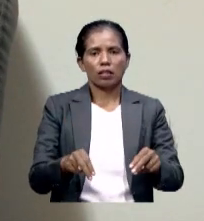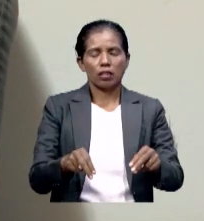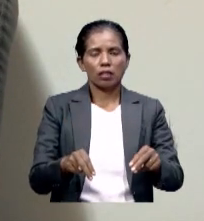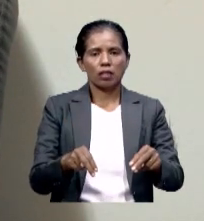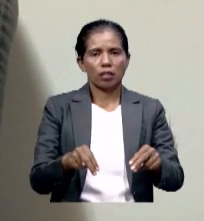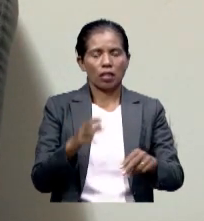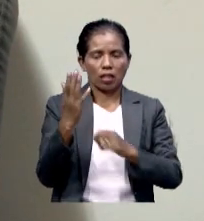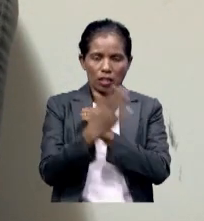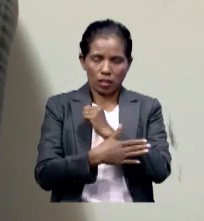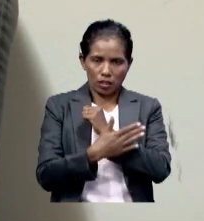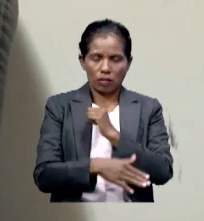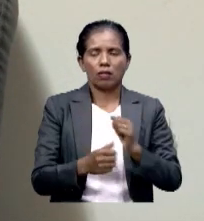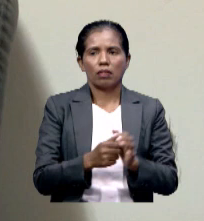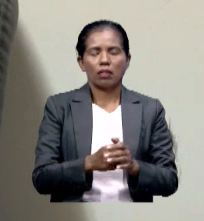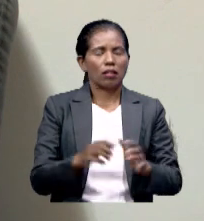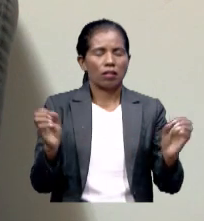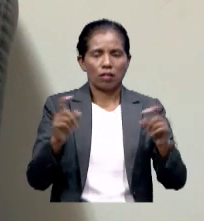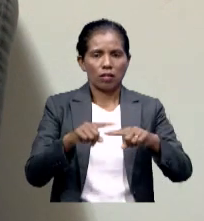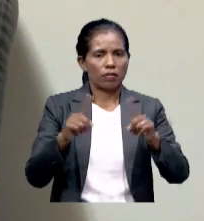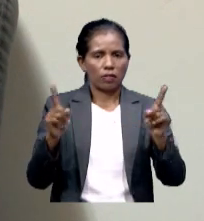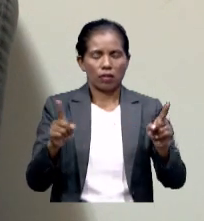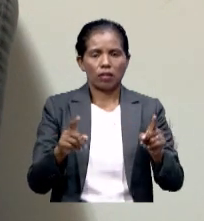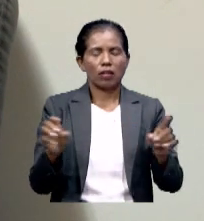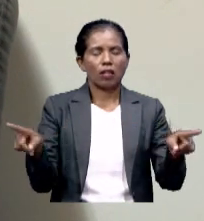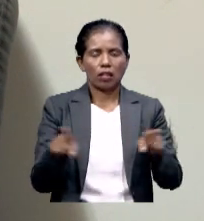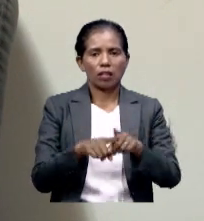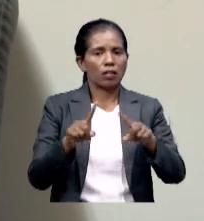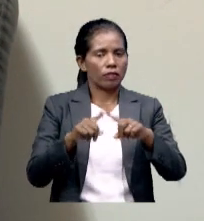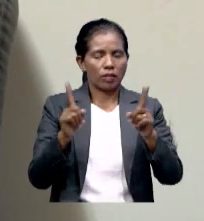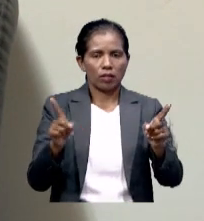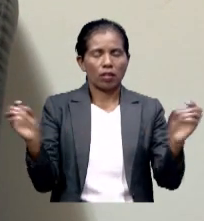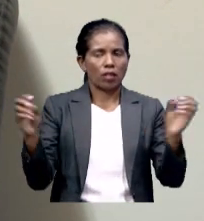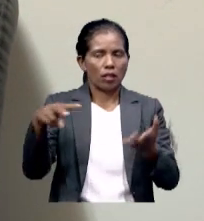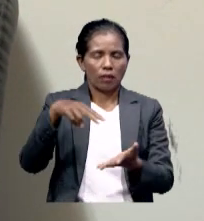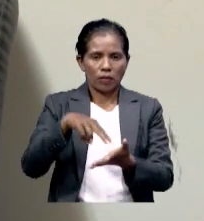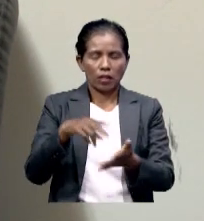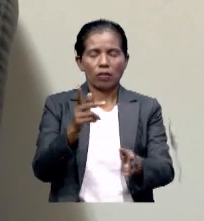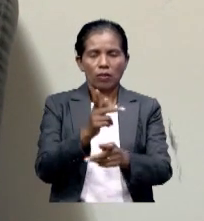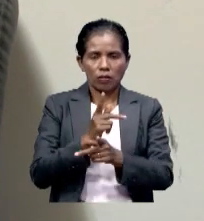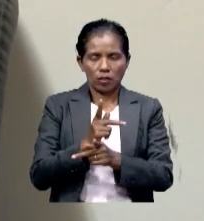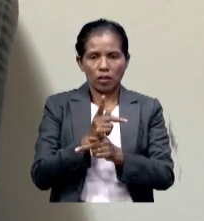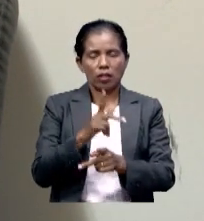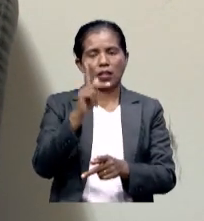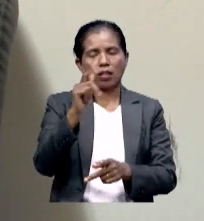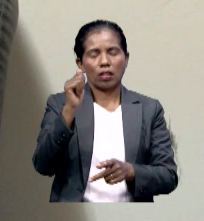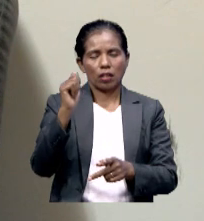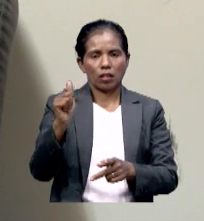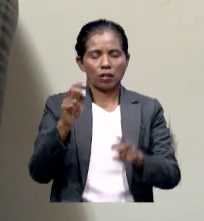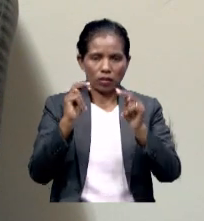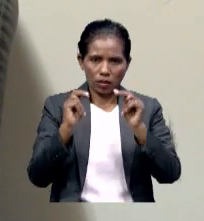Não é contraprodutivo, então. E a América assegura o interesse do Estado